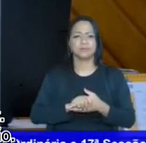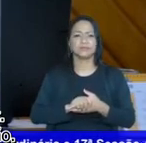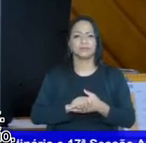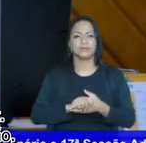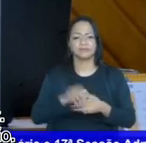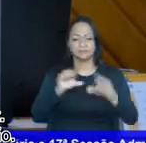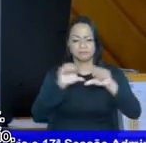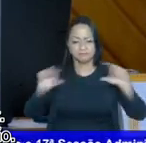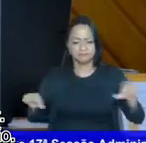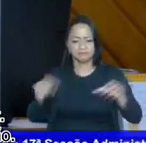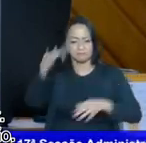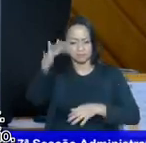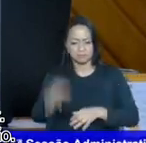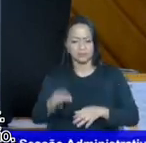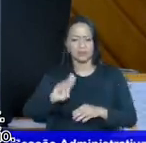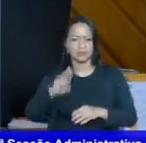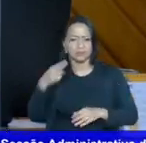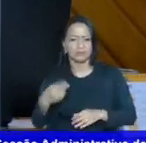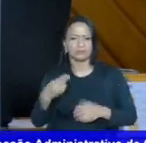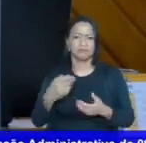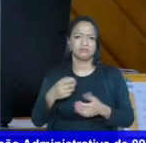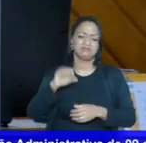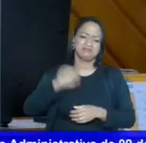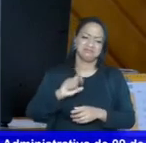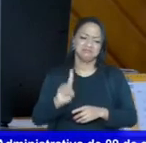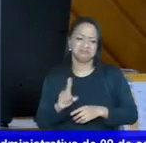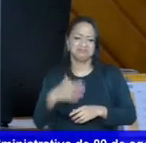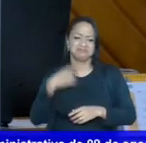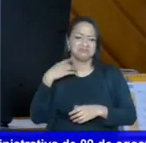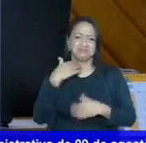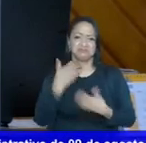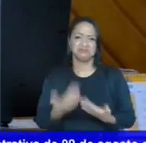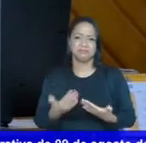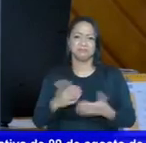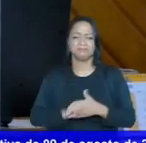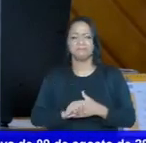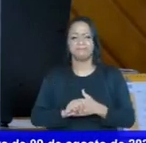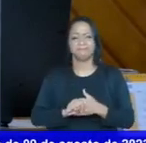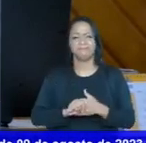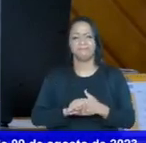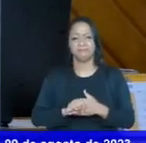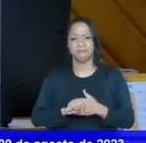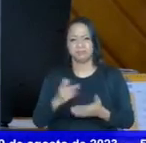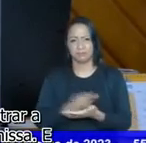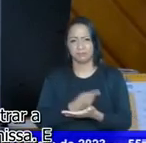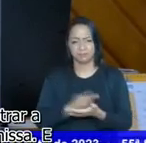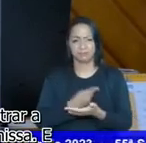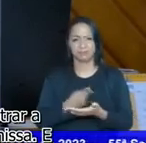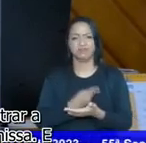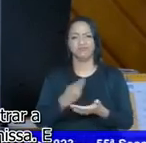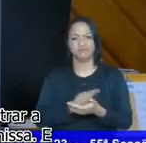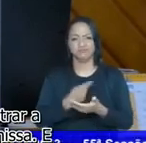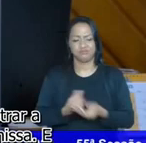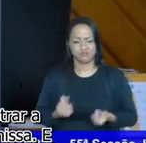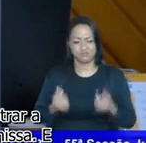foi utilizado de forma regular ou não. A trilha do dinheiro está rompida. O